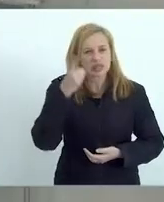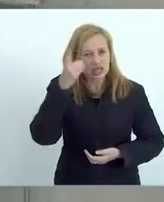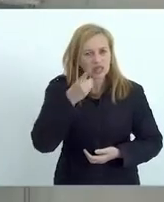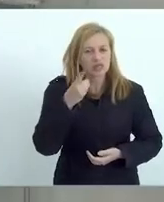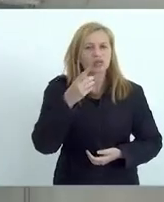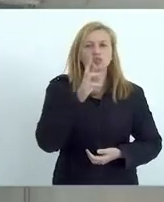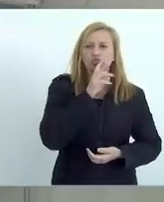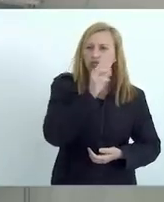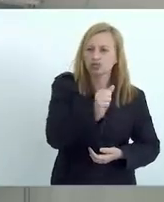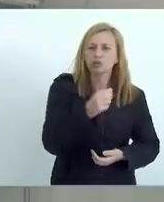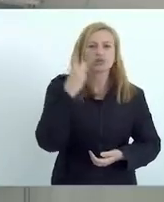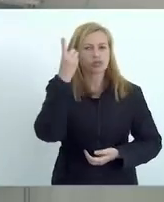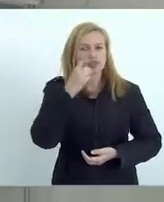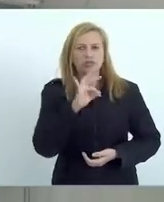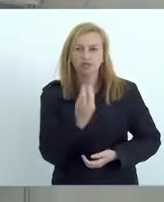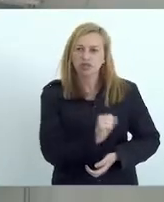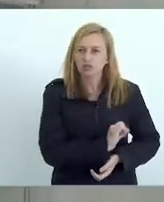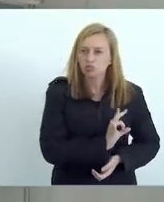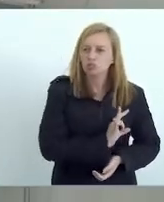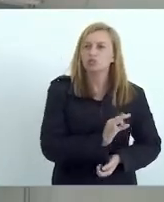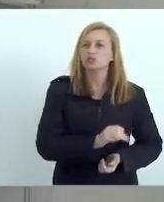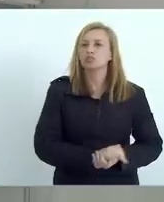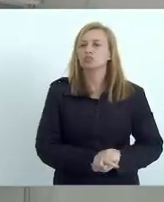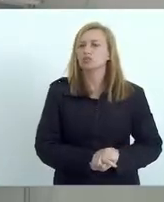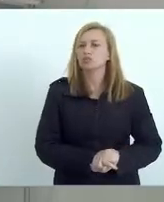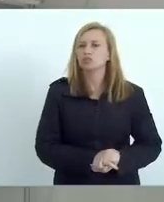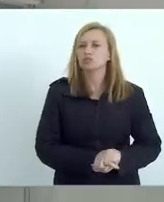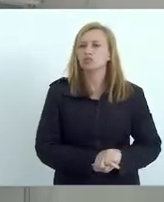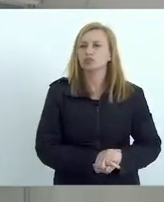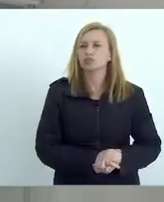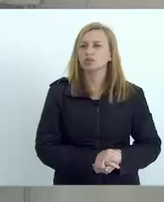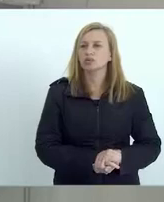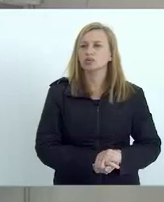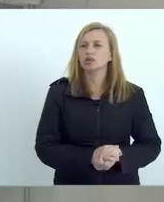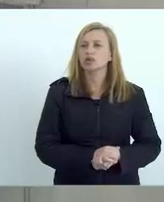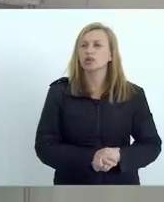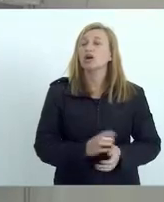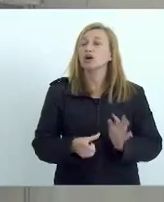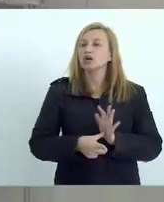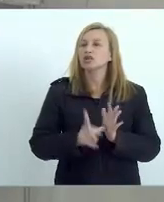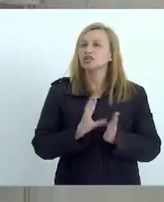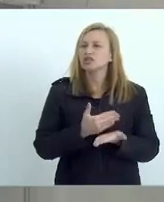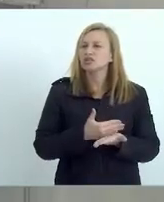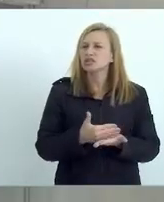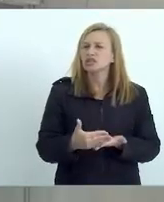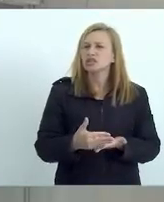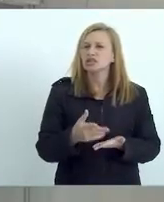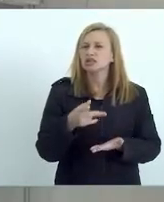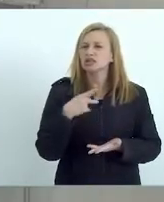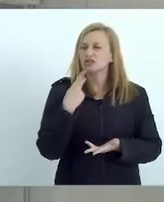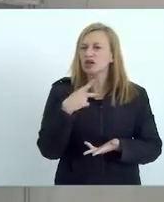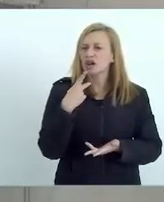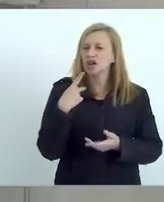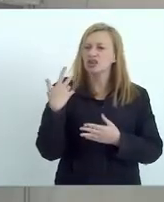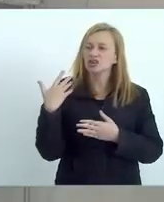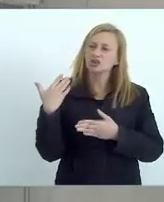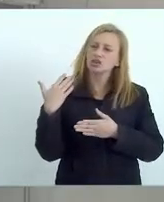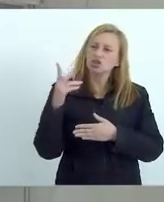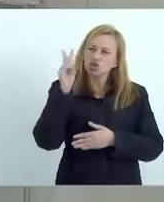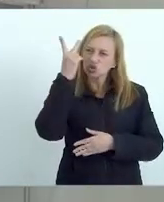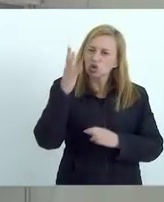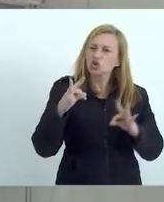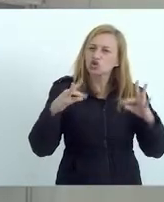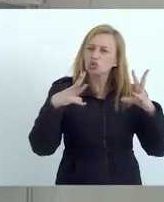deputados Deputado Rodrigo Amorim e Martha Rocha e antes de começar a contar Nossa trajetória